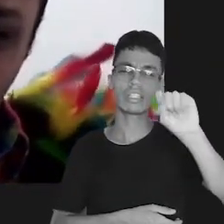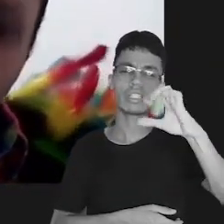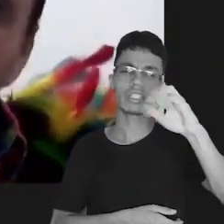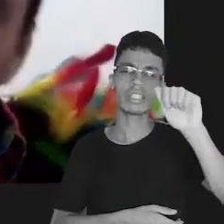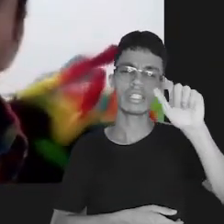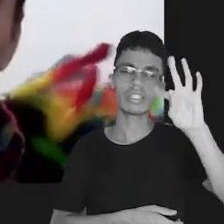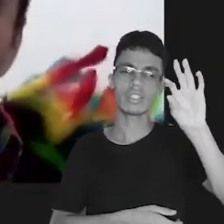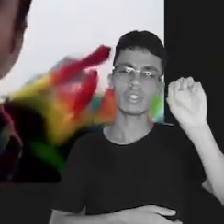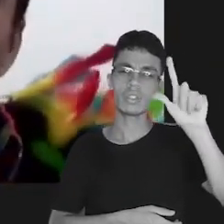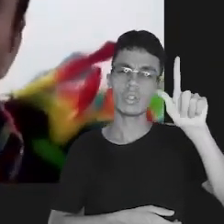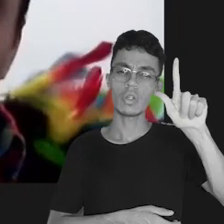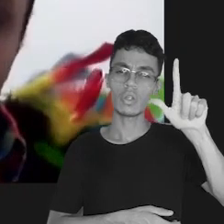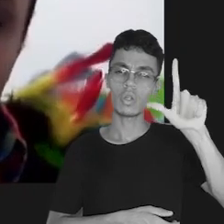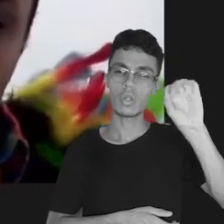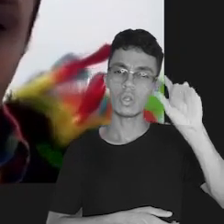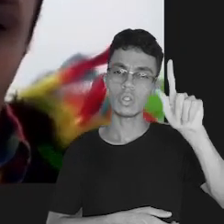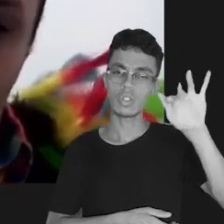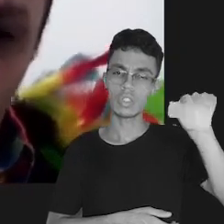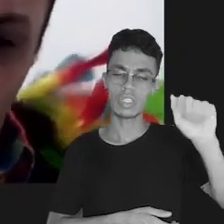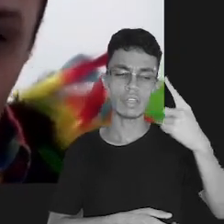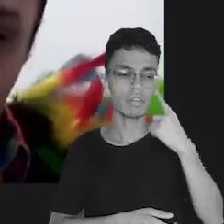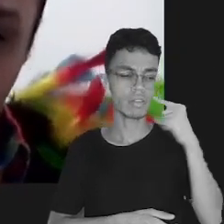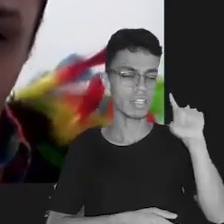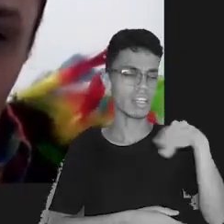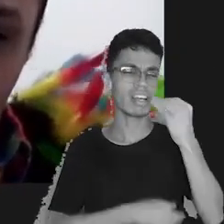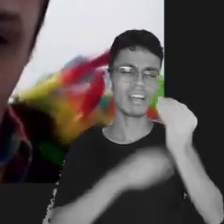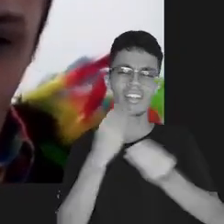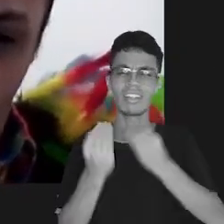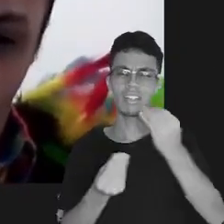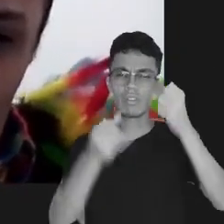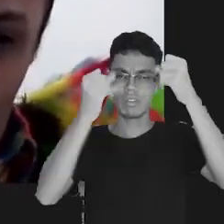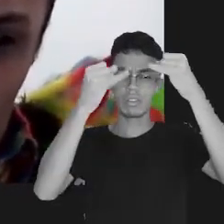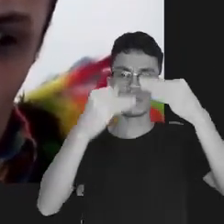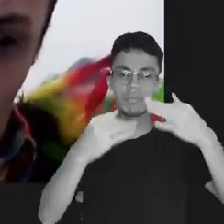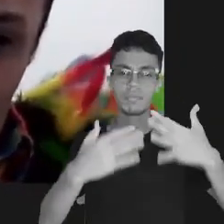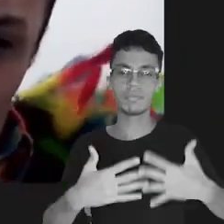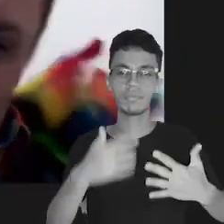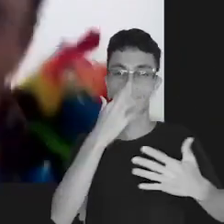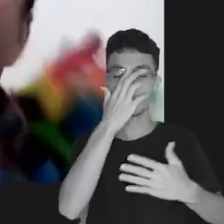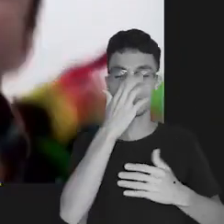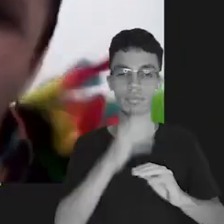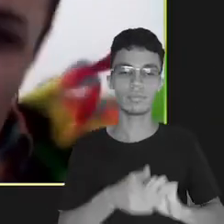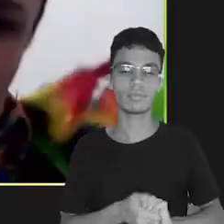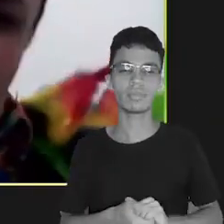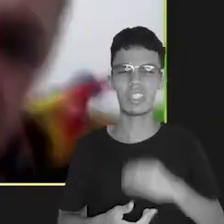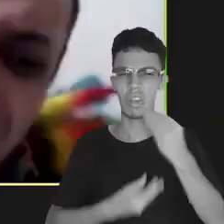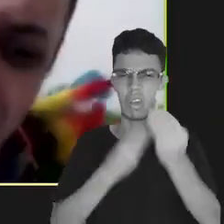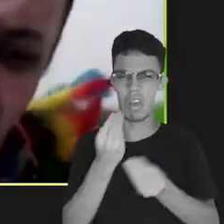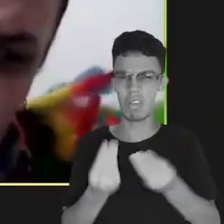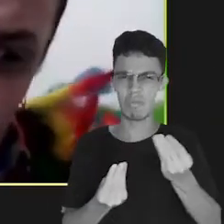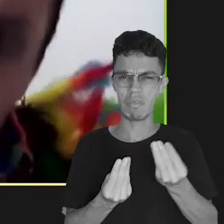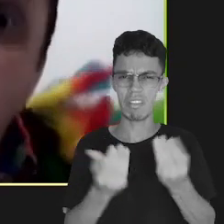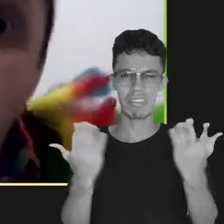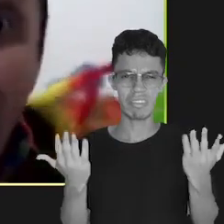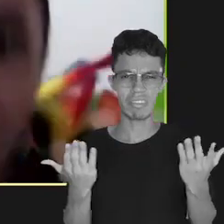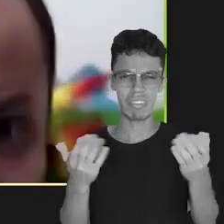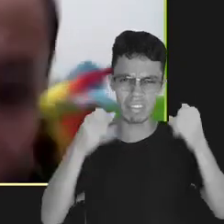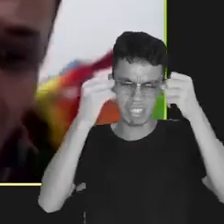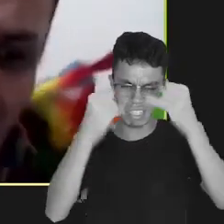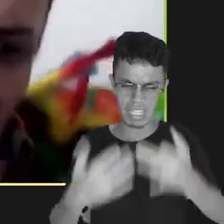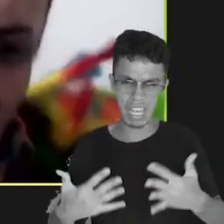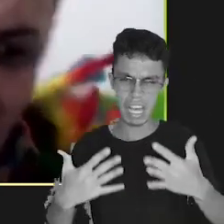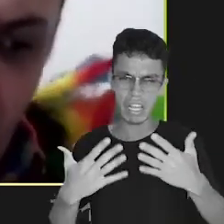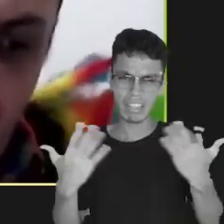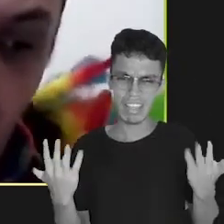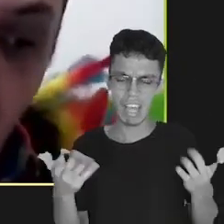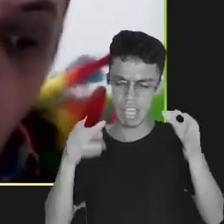para o passarinheiro. Como assim? Explicai-vos. Como assim?